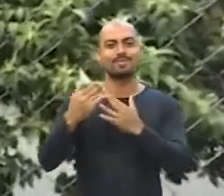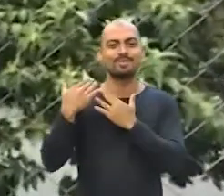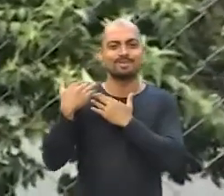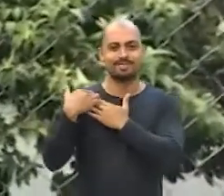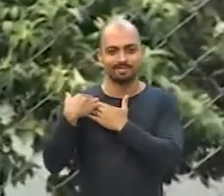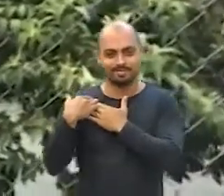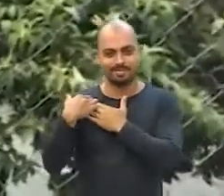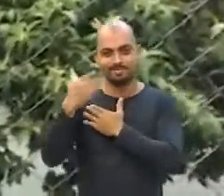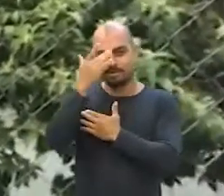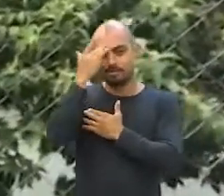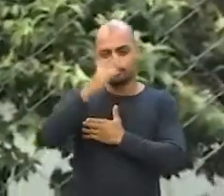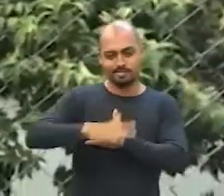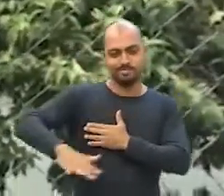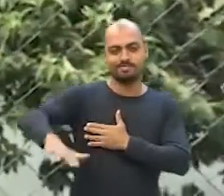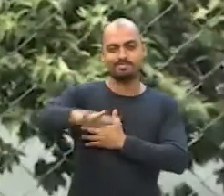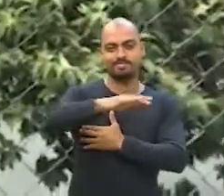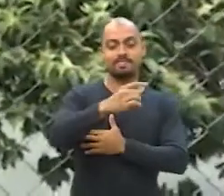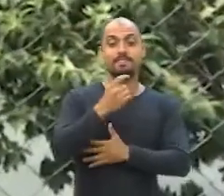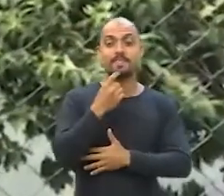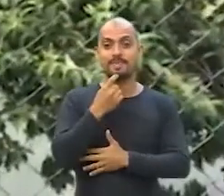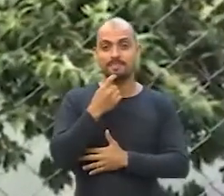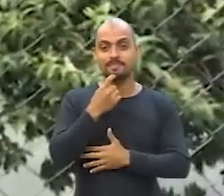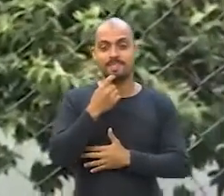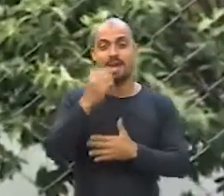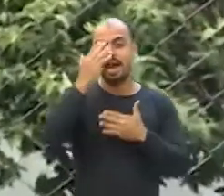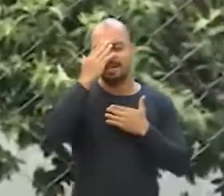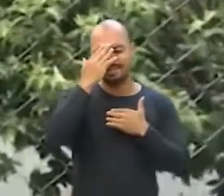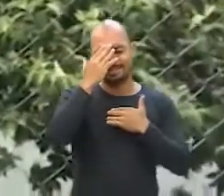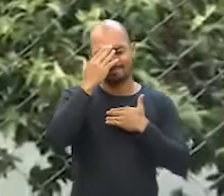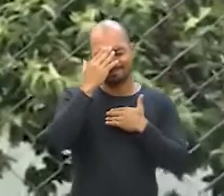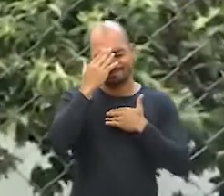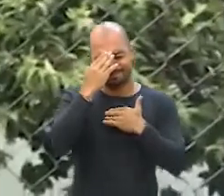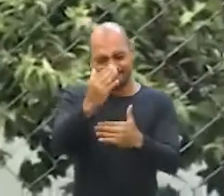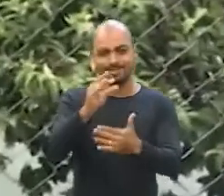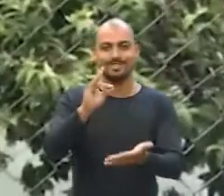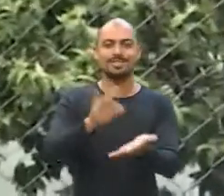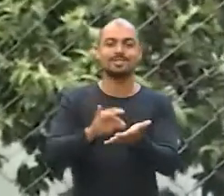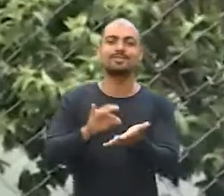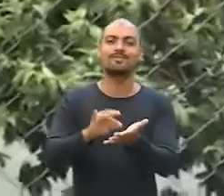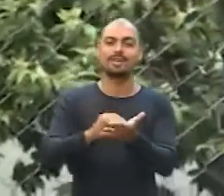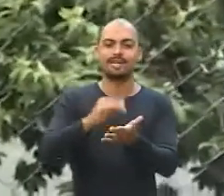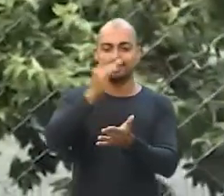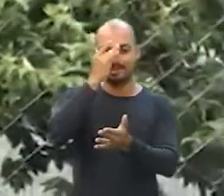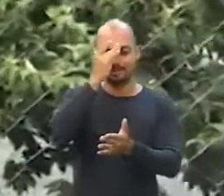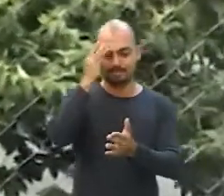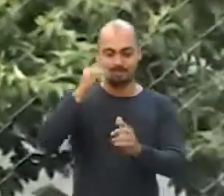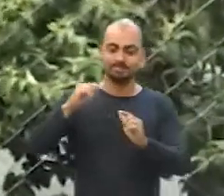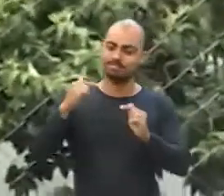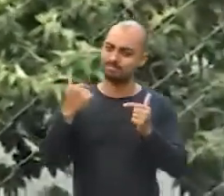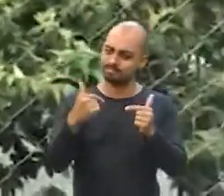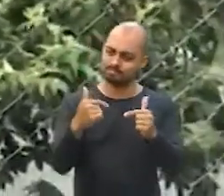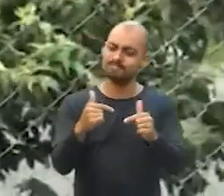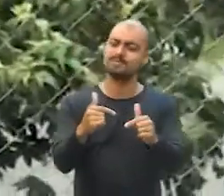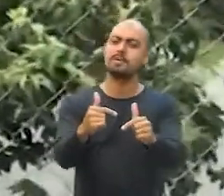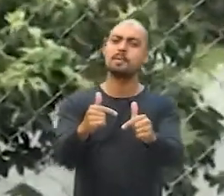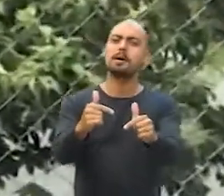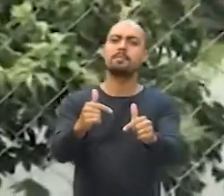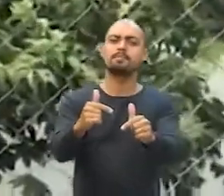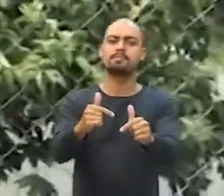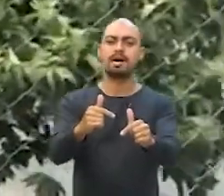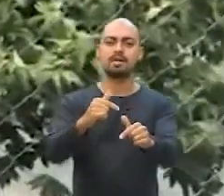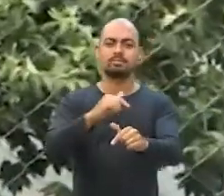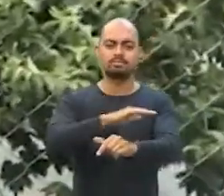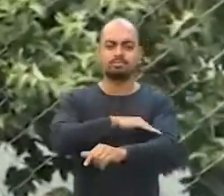compromisso para a população da nossa cidade. Agradeço de coração o reconhecimento de um trabalho que foi